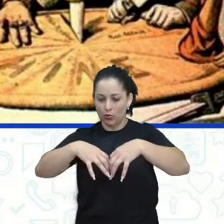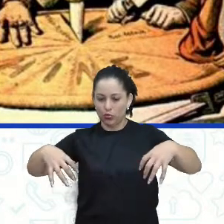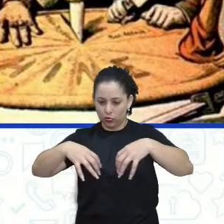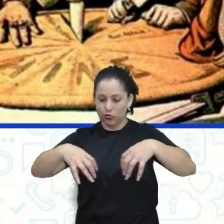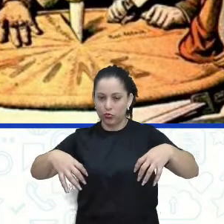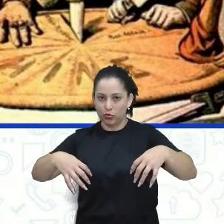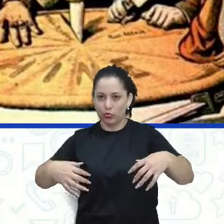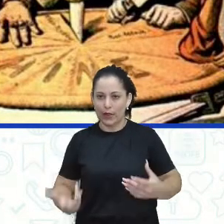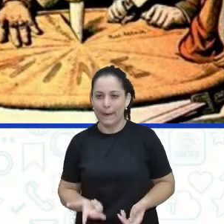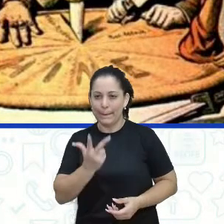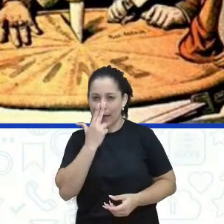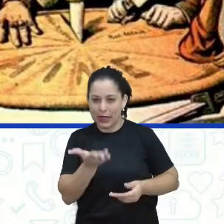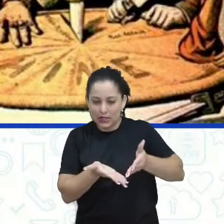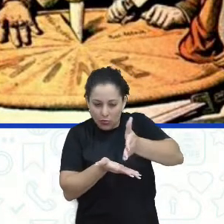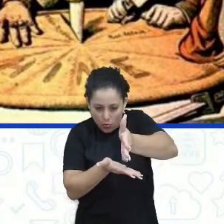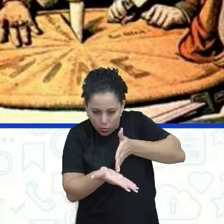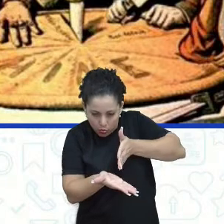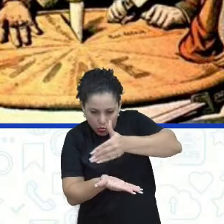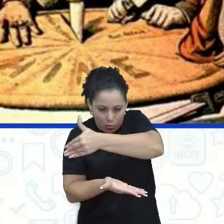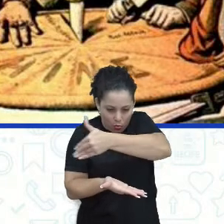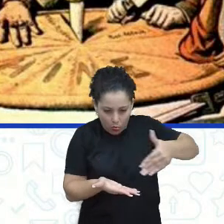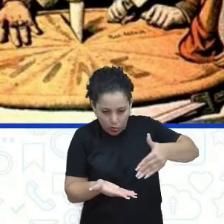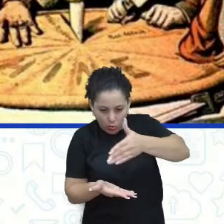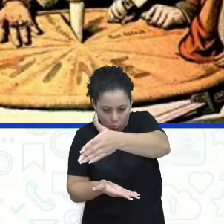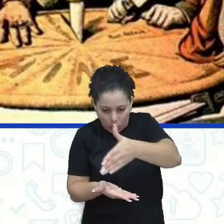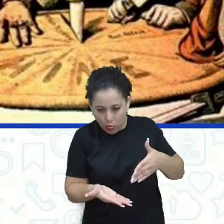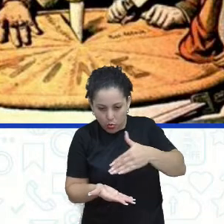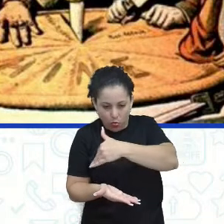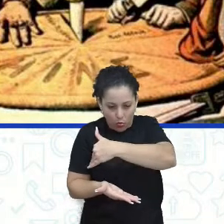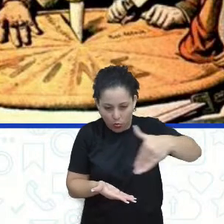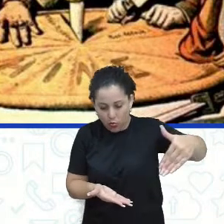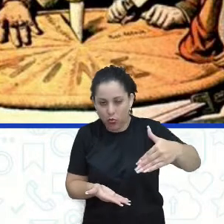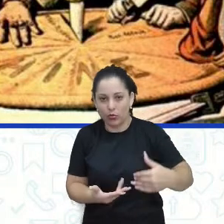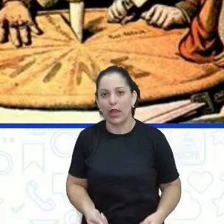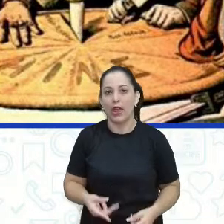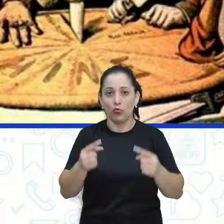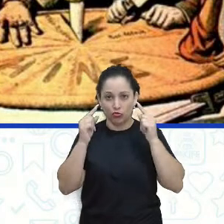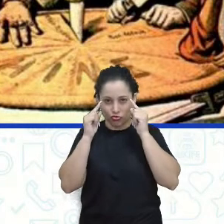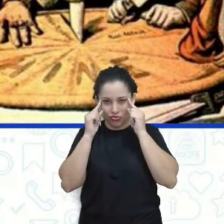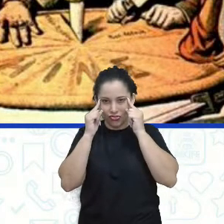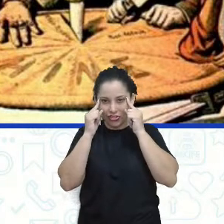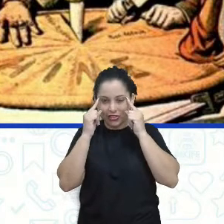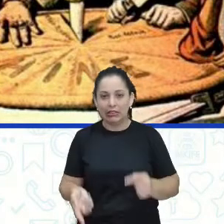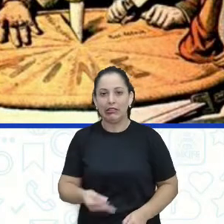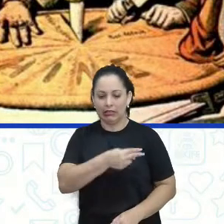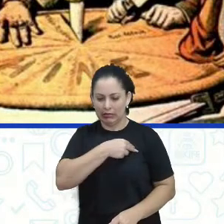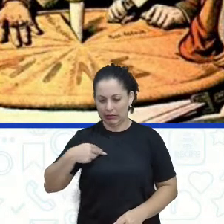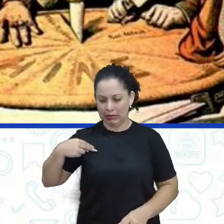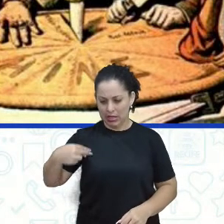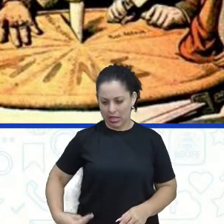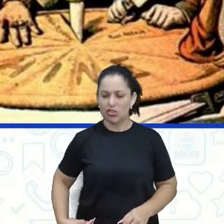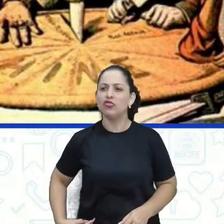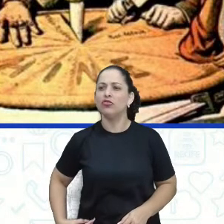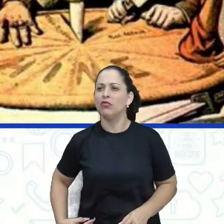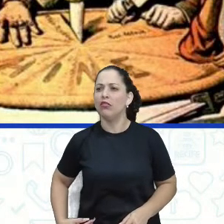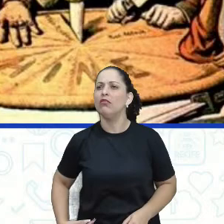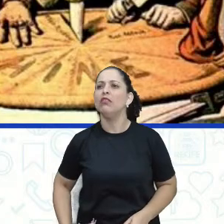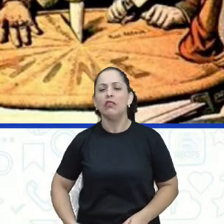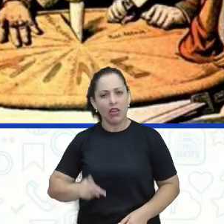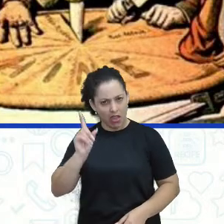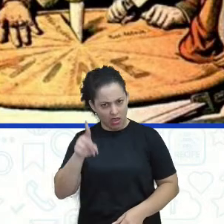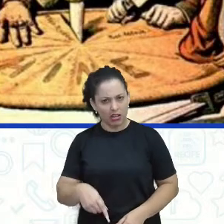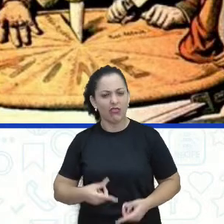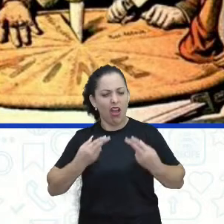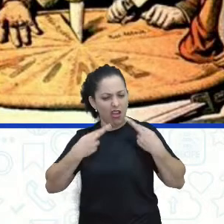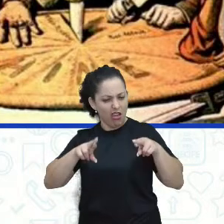imagem expandida, a gente observa, né, o chinês lá atrás, né, ele protestando, certo? Então, eles estão aqui, ó, como